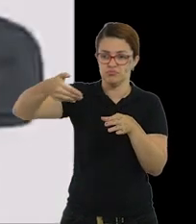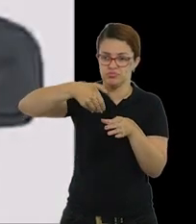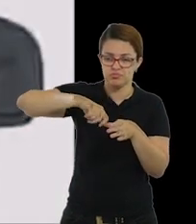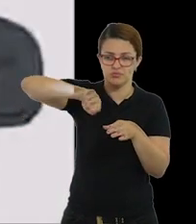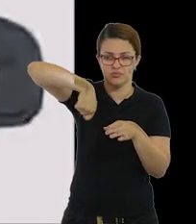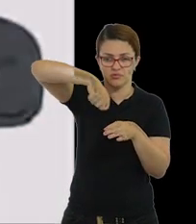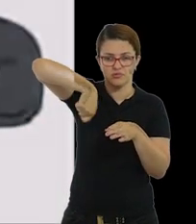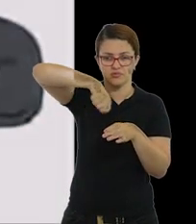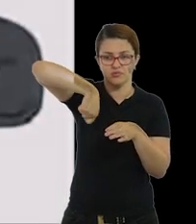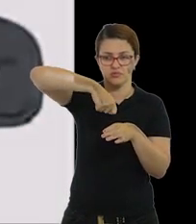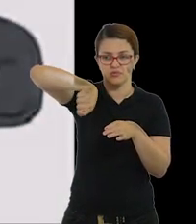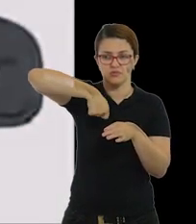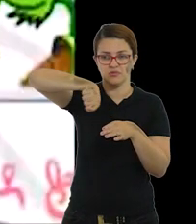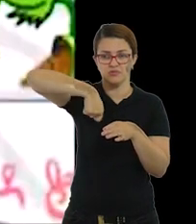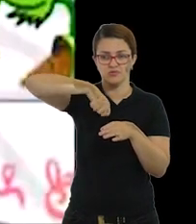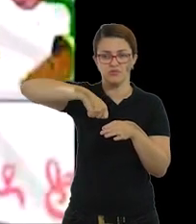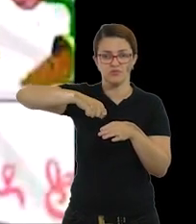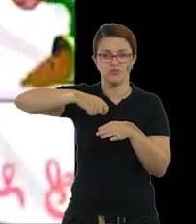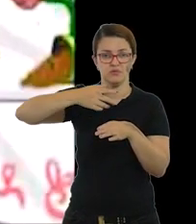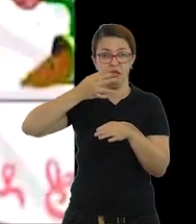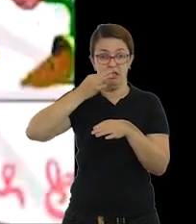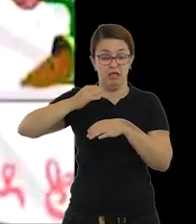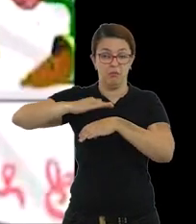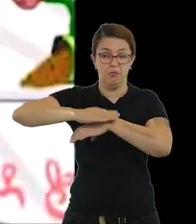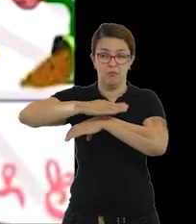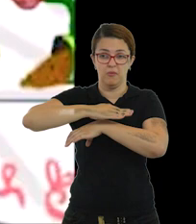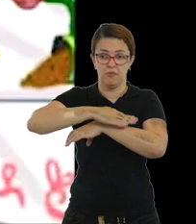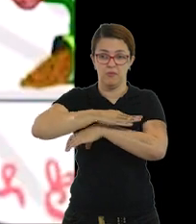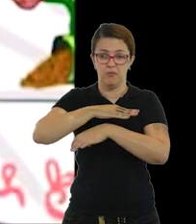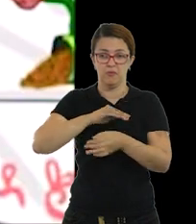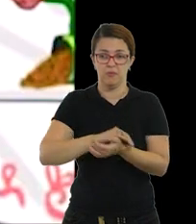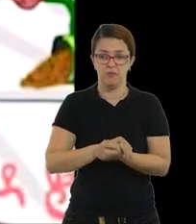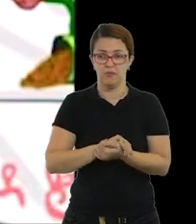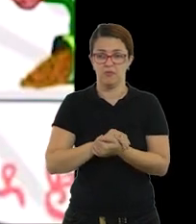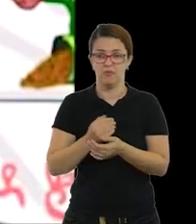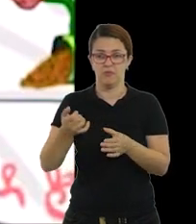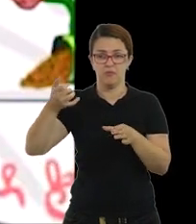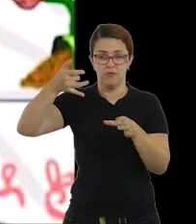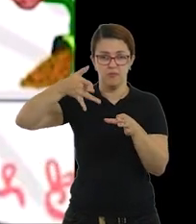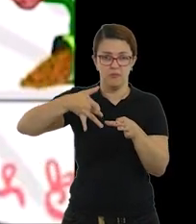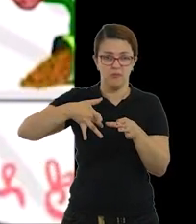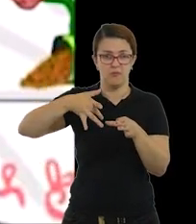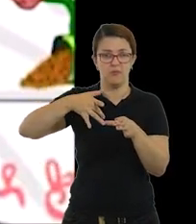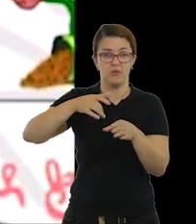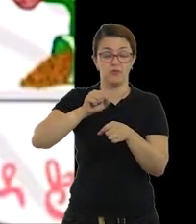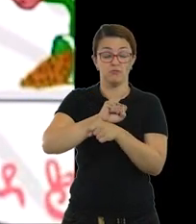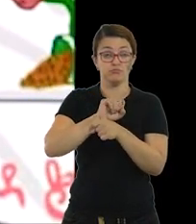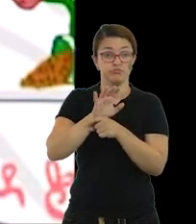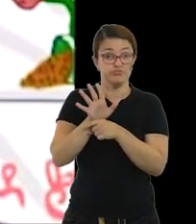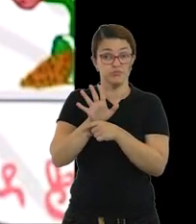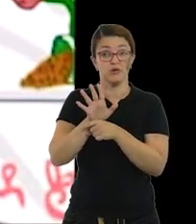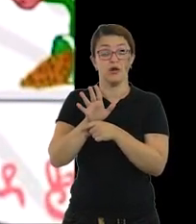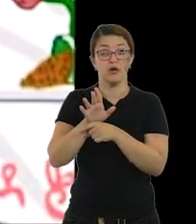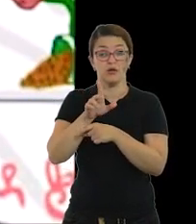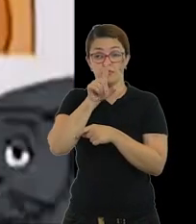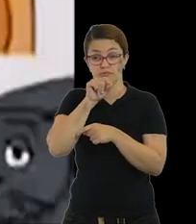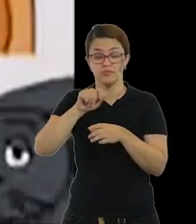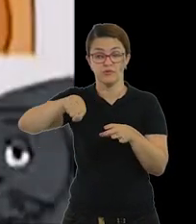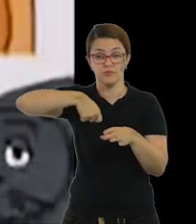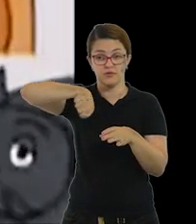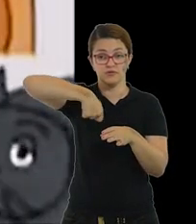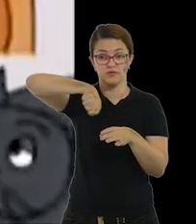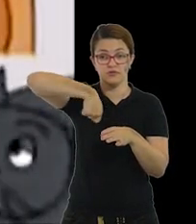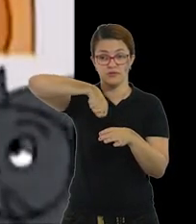mexe e remexe o seu panelão. Meleca de sapo, bico de pinto, pena de pavão, goiaba